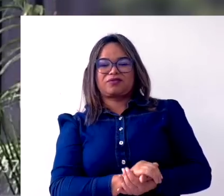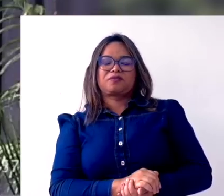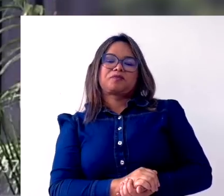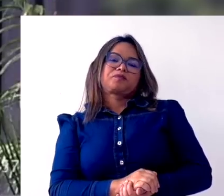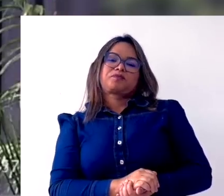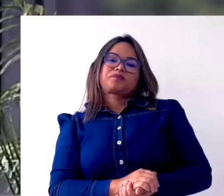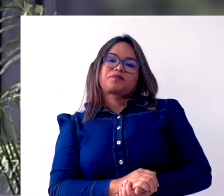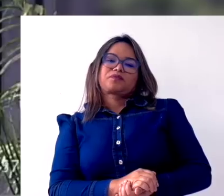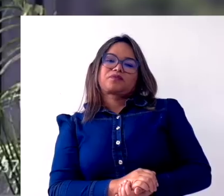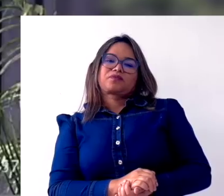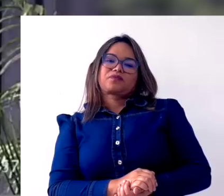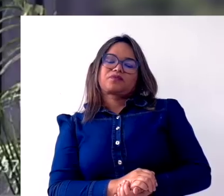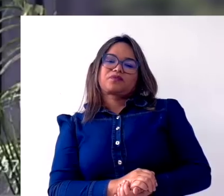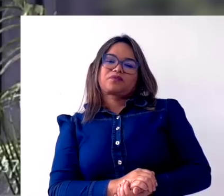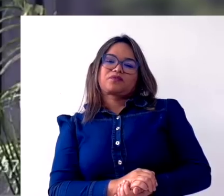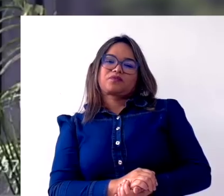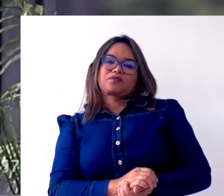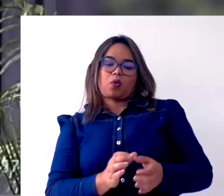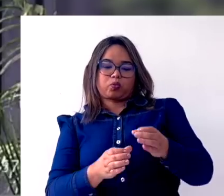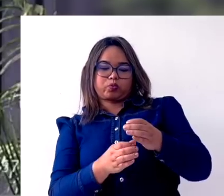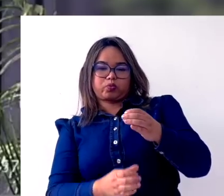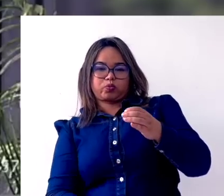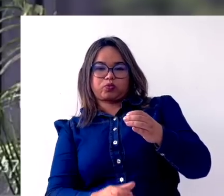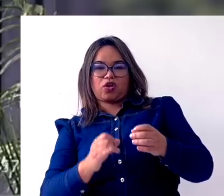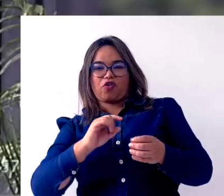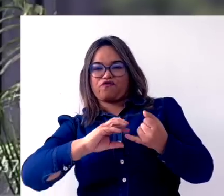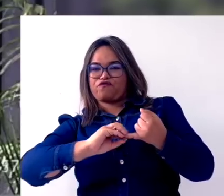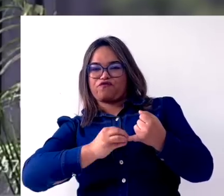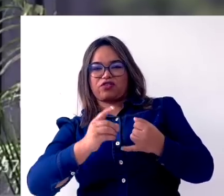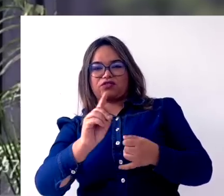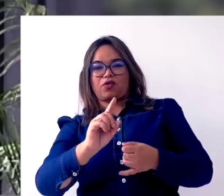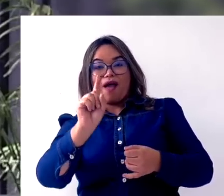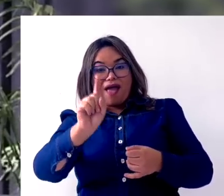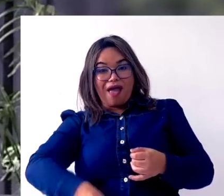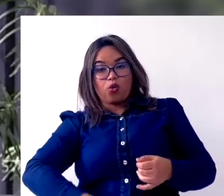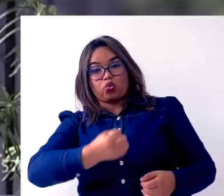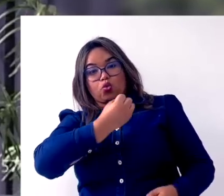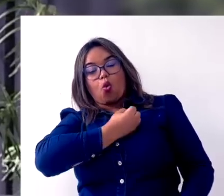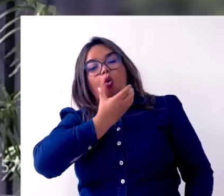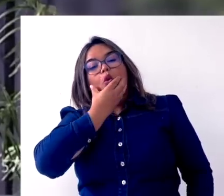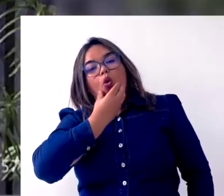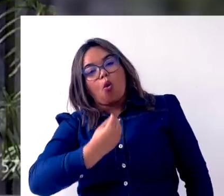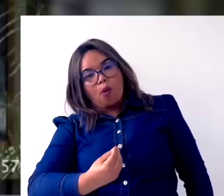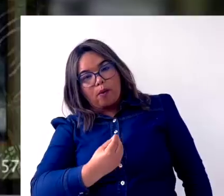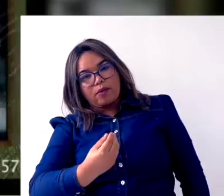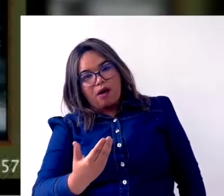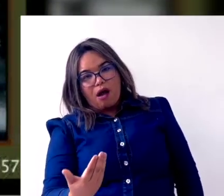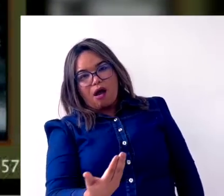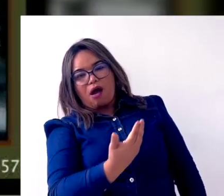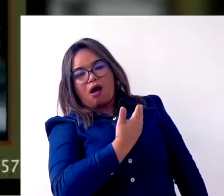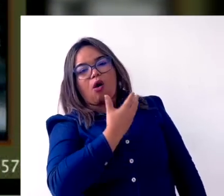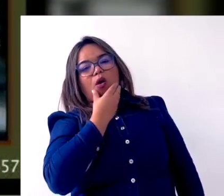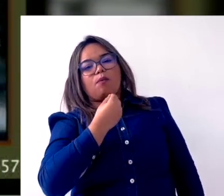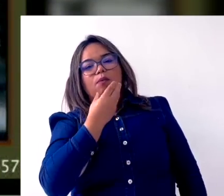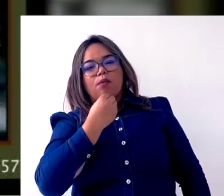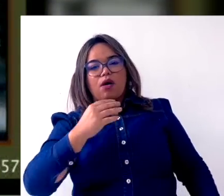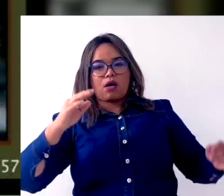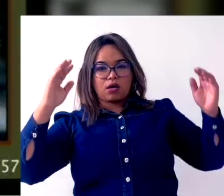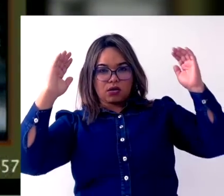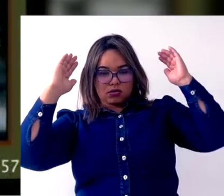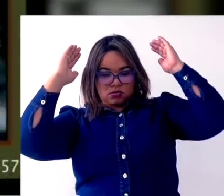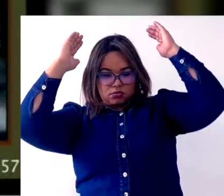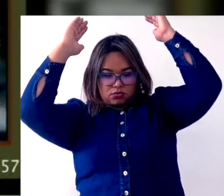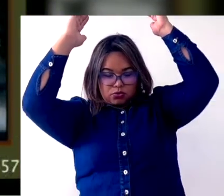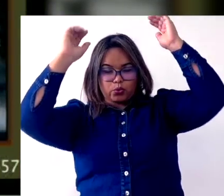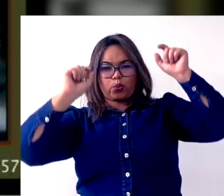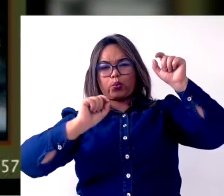Não é uma lata de feijão, é o número de um homem. Bem, aqui está um homem. Quais são as letras inscritas na coroa do Papa? E